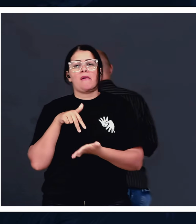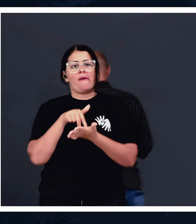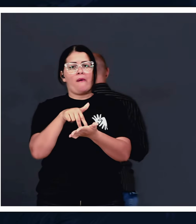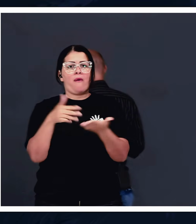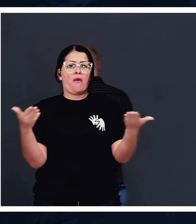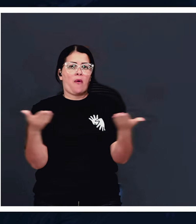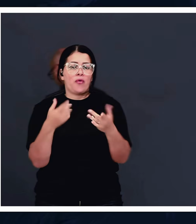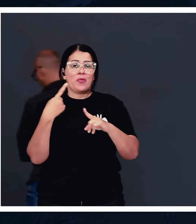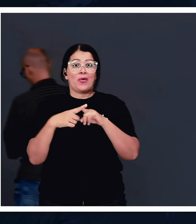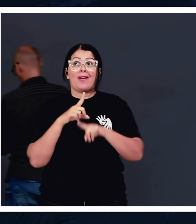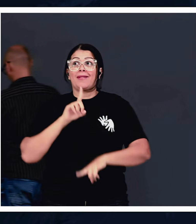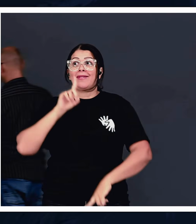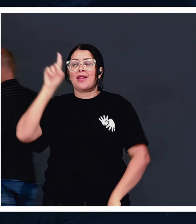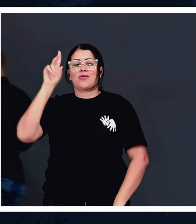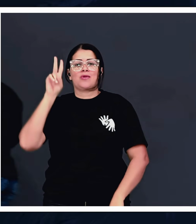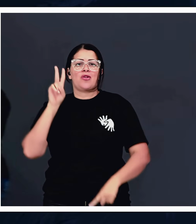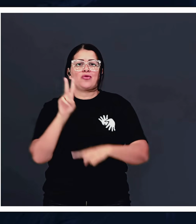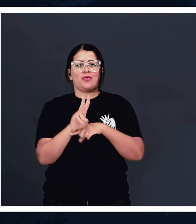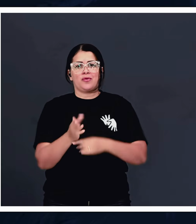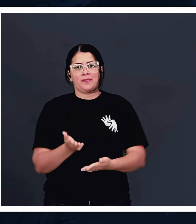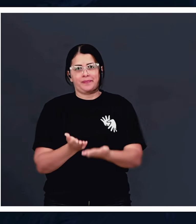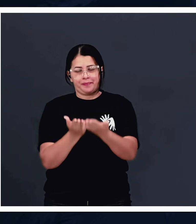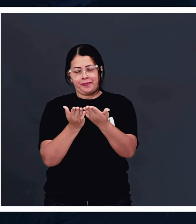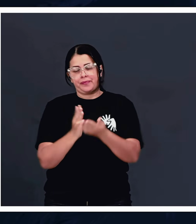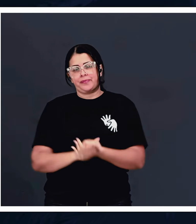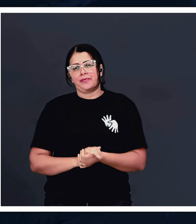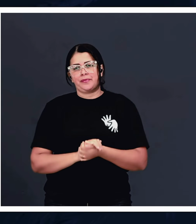está porque Deus o colocou aí.